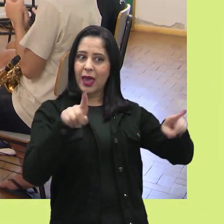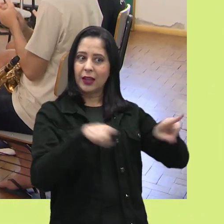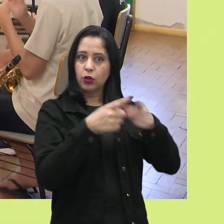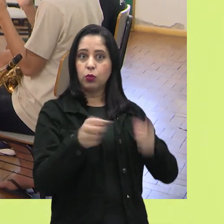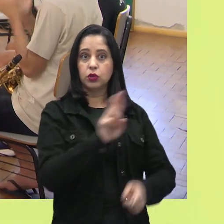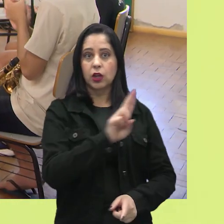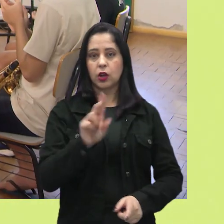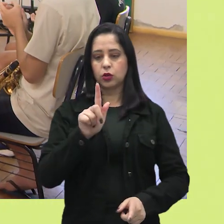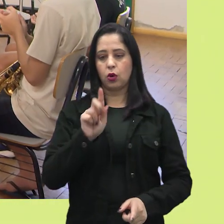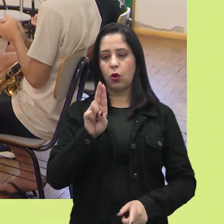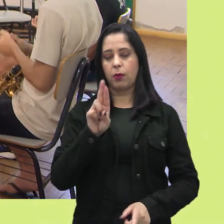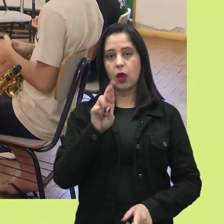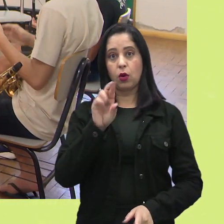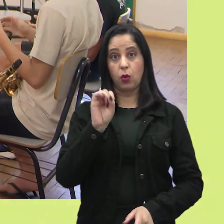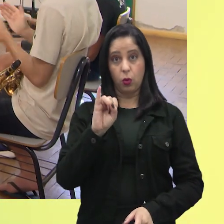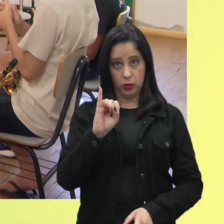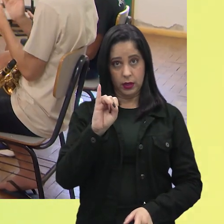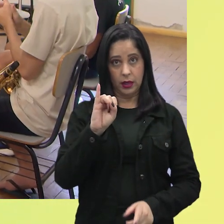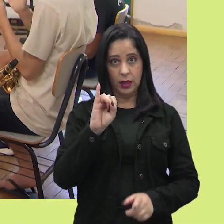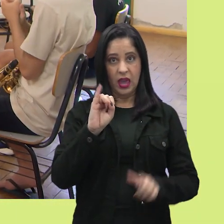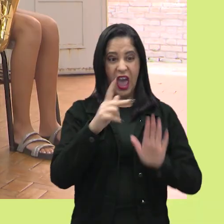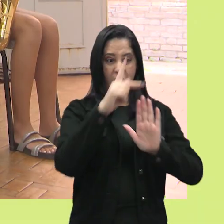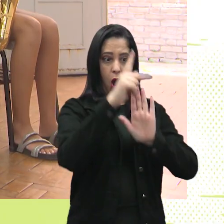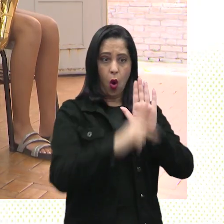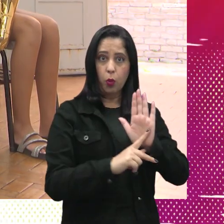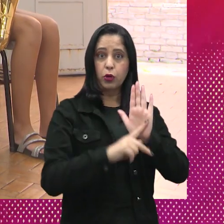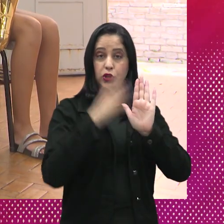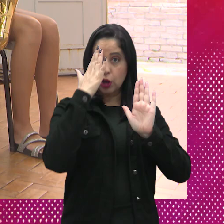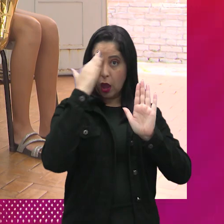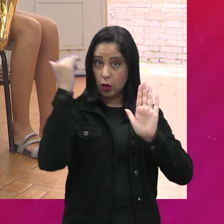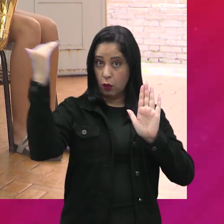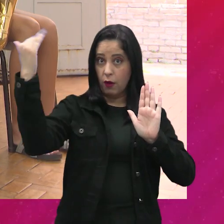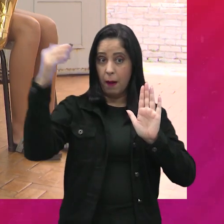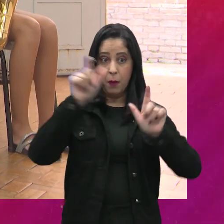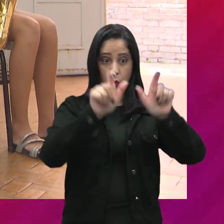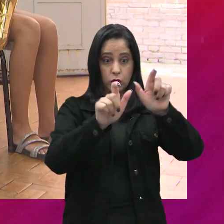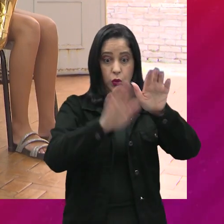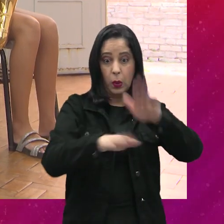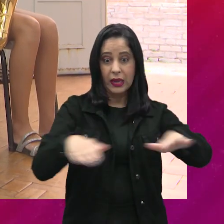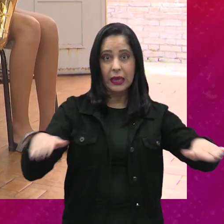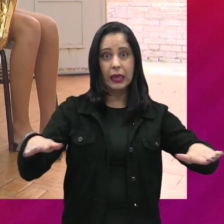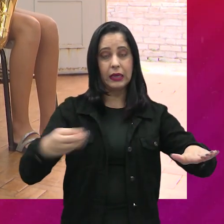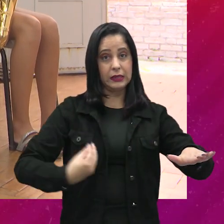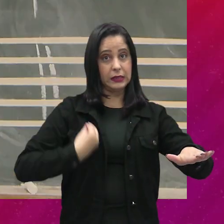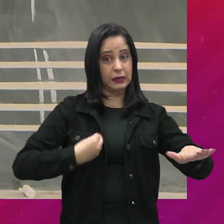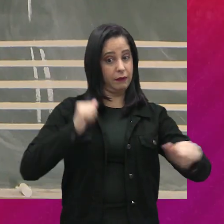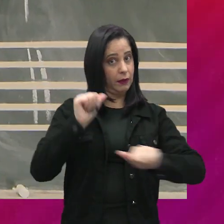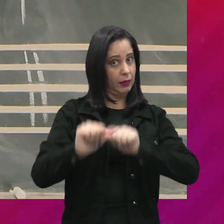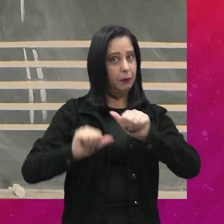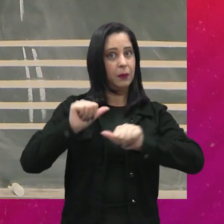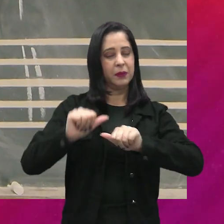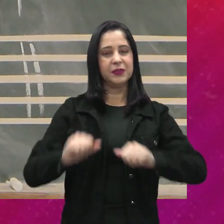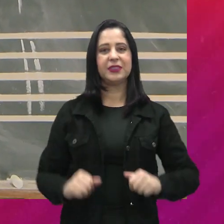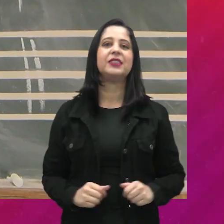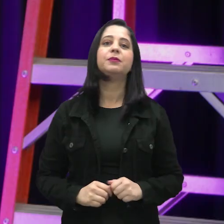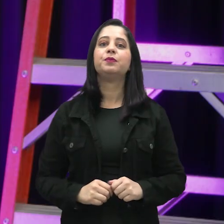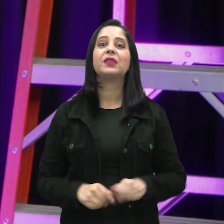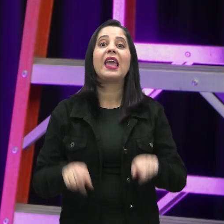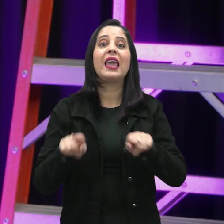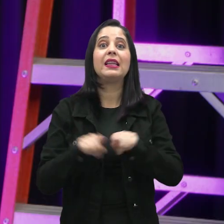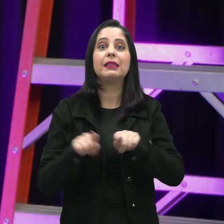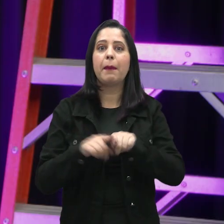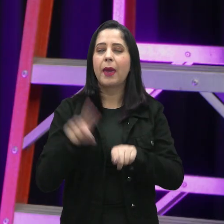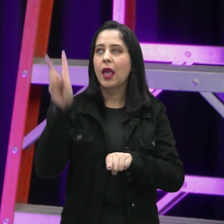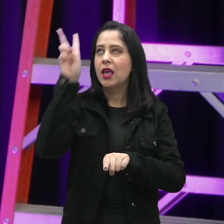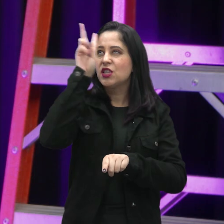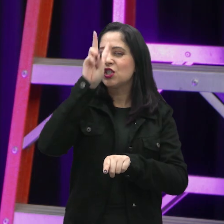dos maiores programas de educação musical do Brasil, que transforma a vida de crianças e jovens através da música. Tem